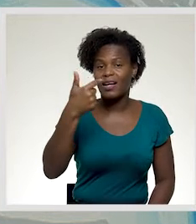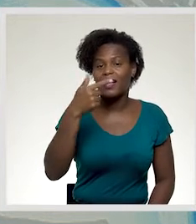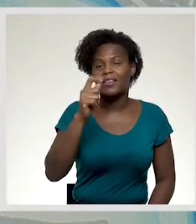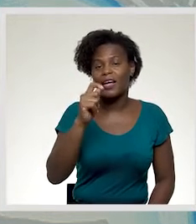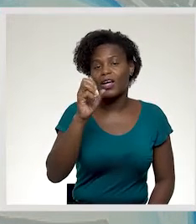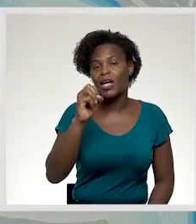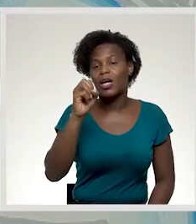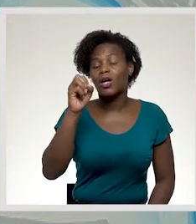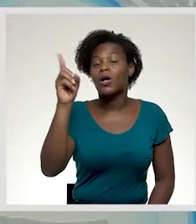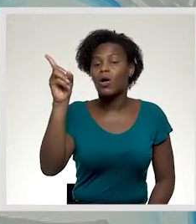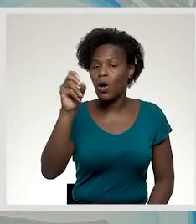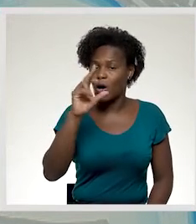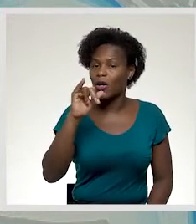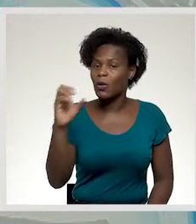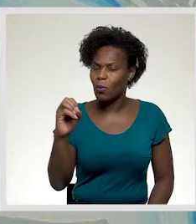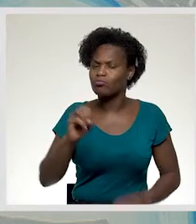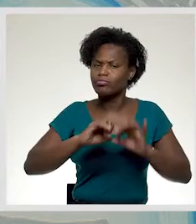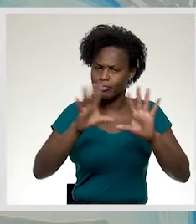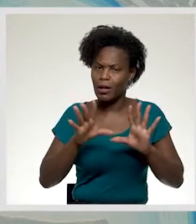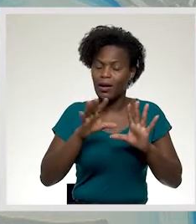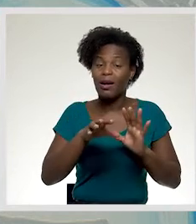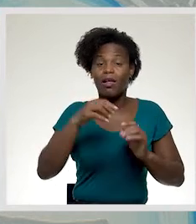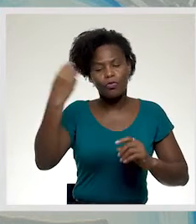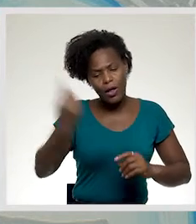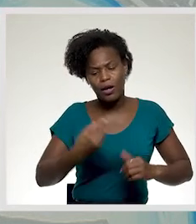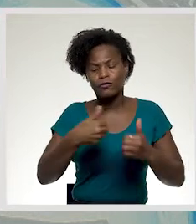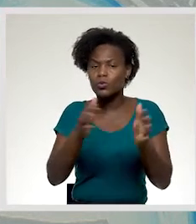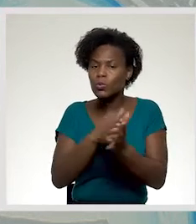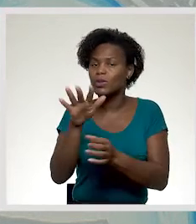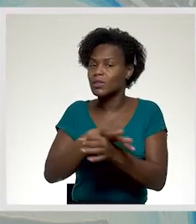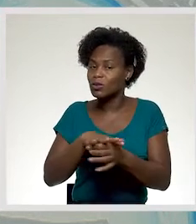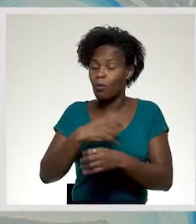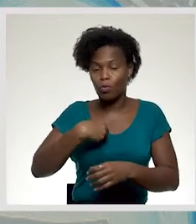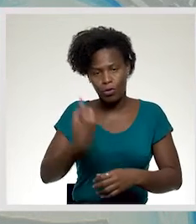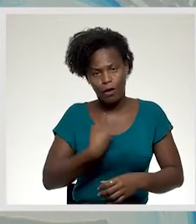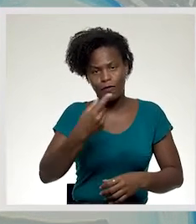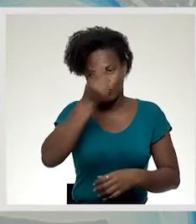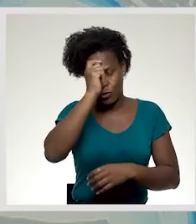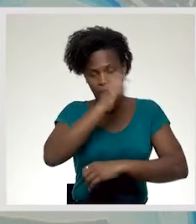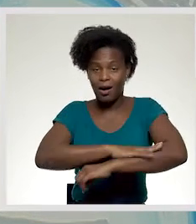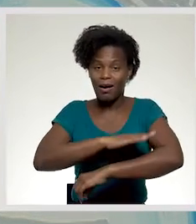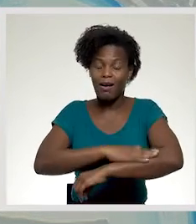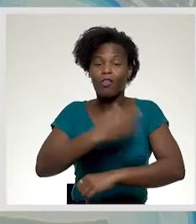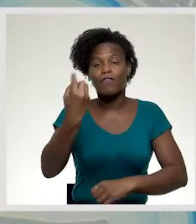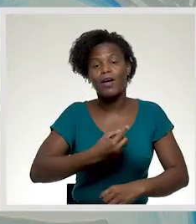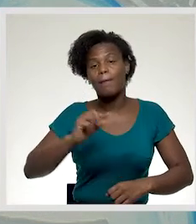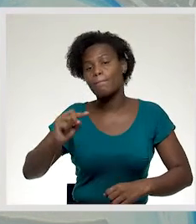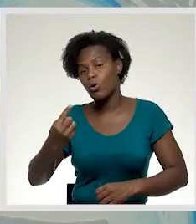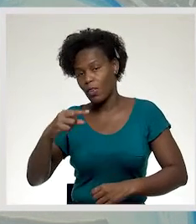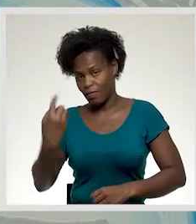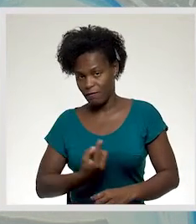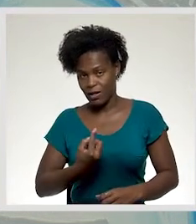categórico. Categoricamente, eu devo, em todas as circunstâncias, cumprir o dever por